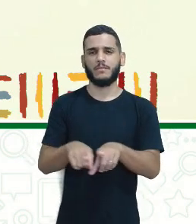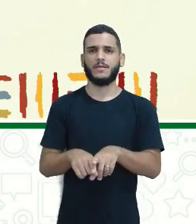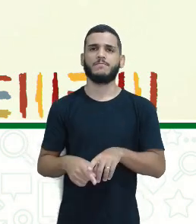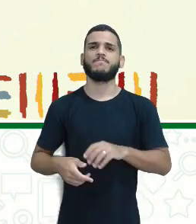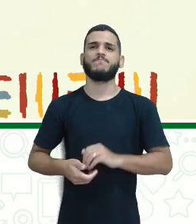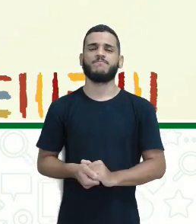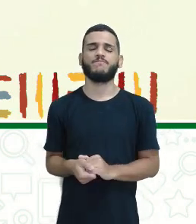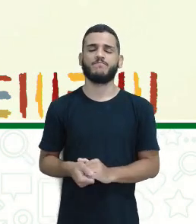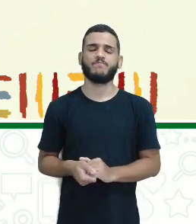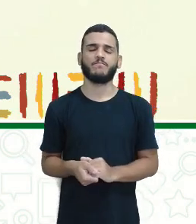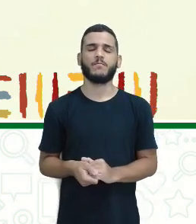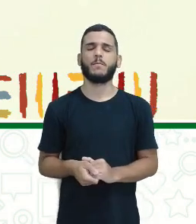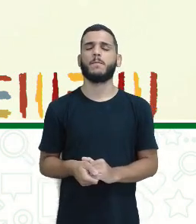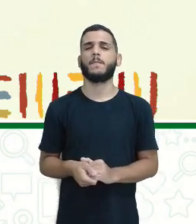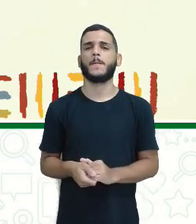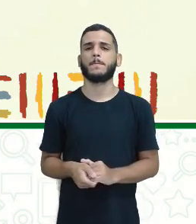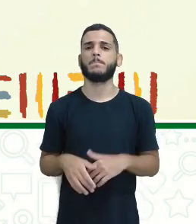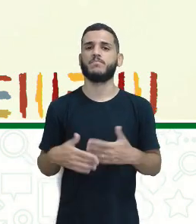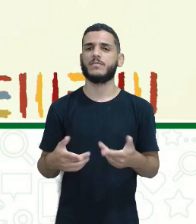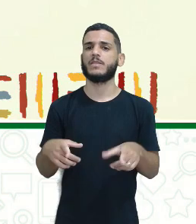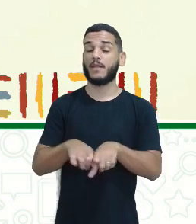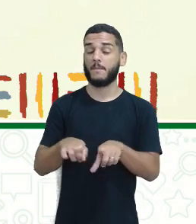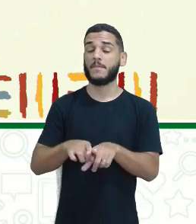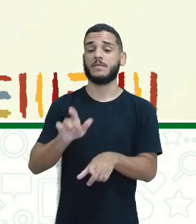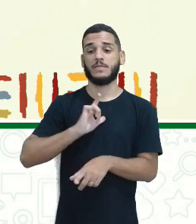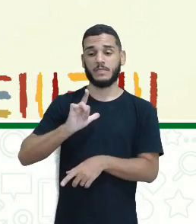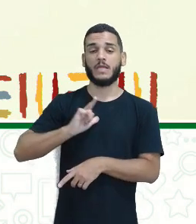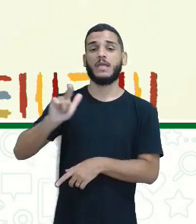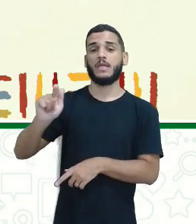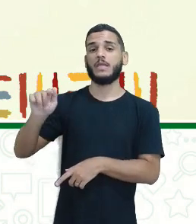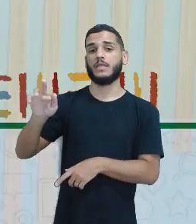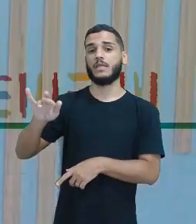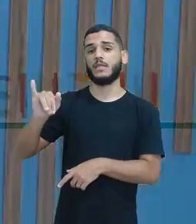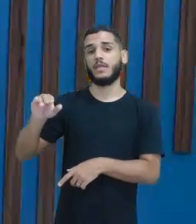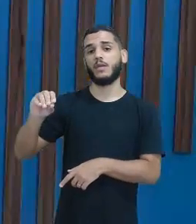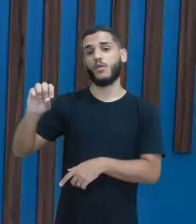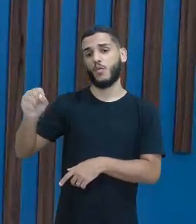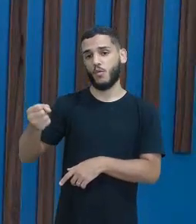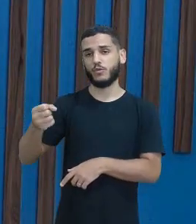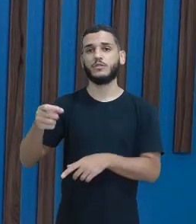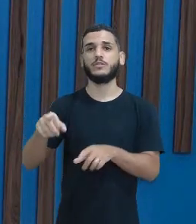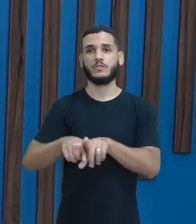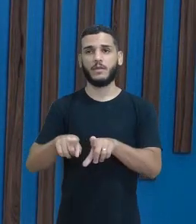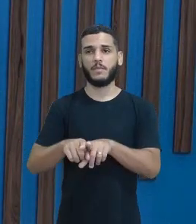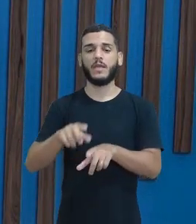gente? E também existem griots e griotes por ali.